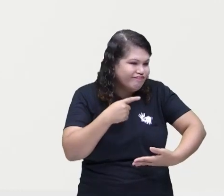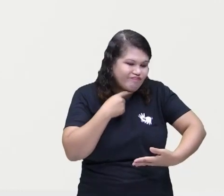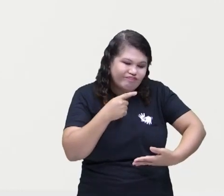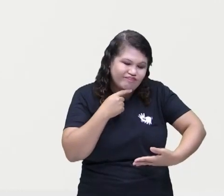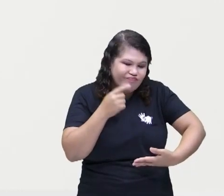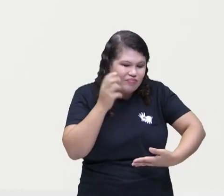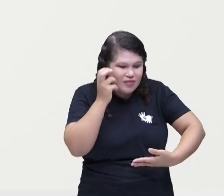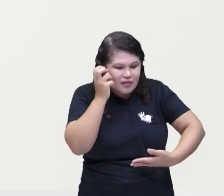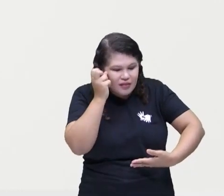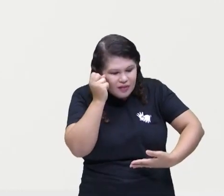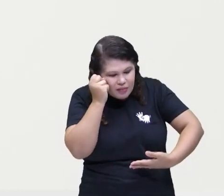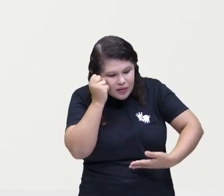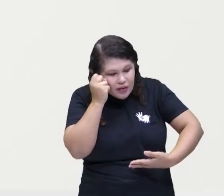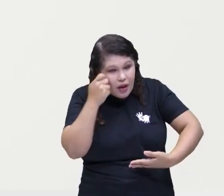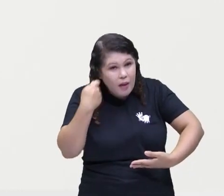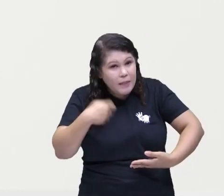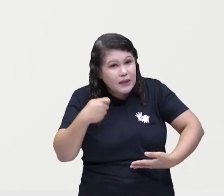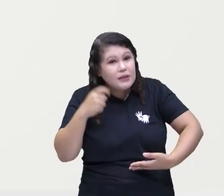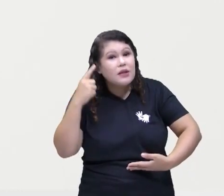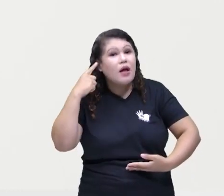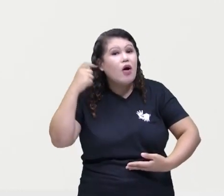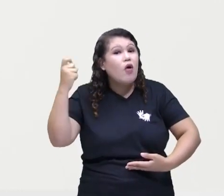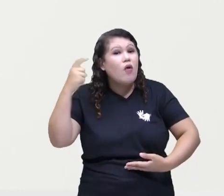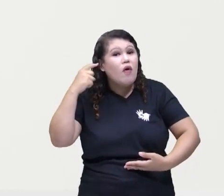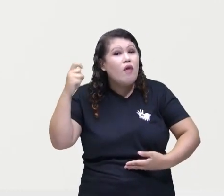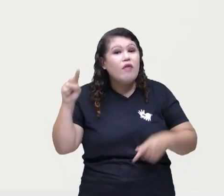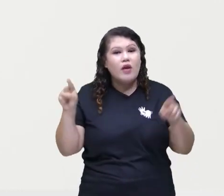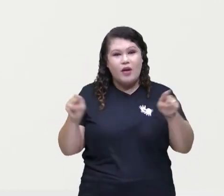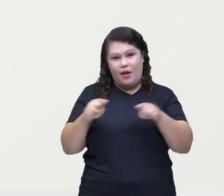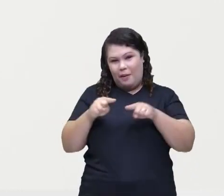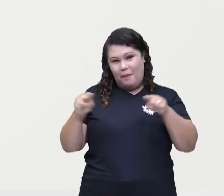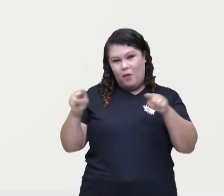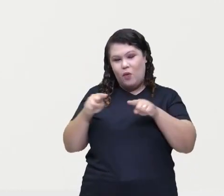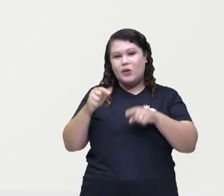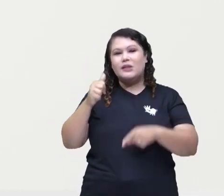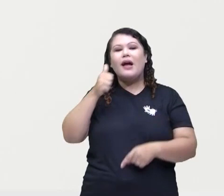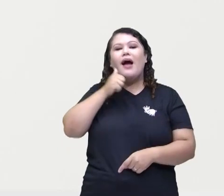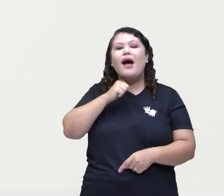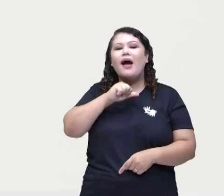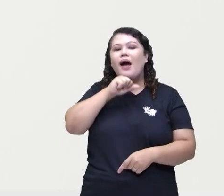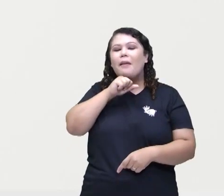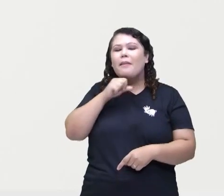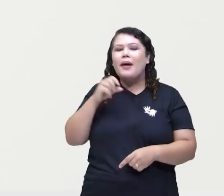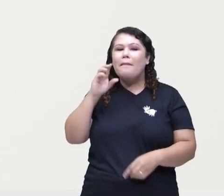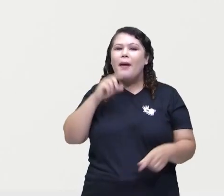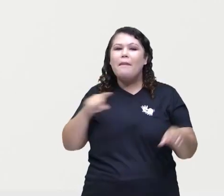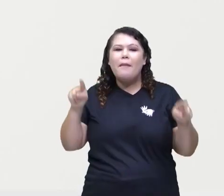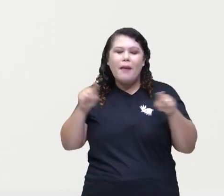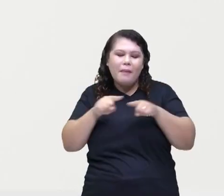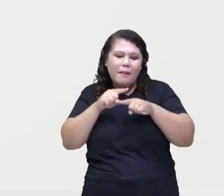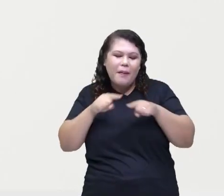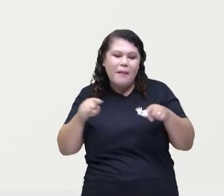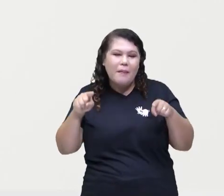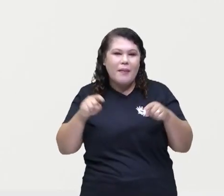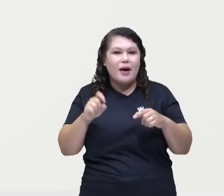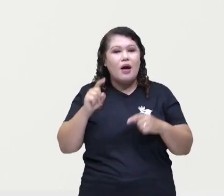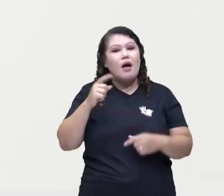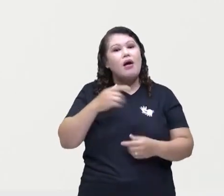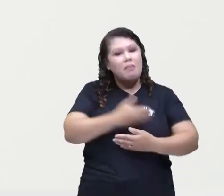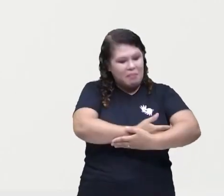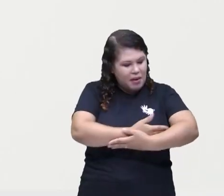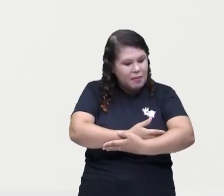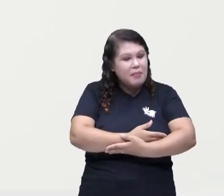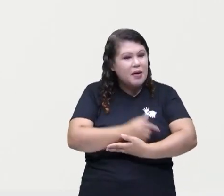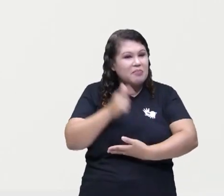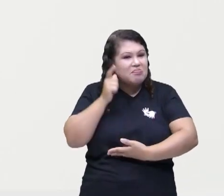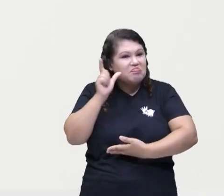canção de ninar da mamãe. Perceberam? Então vamos lá para o nosso próximo exemplo,